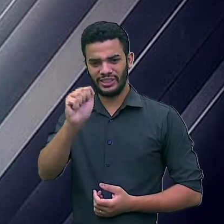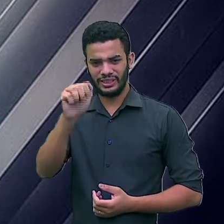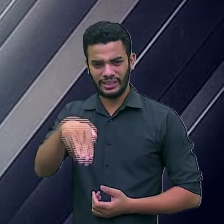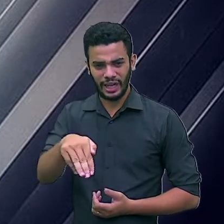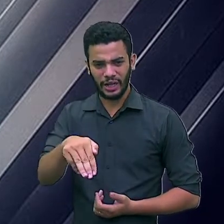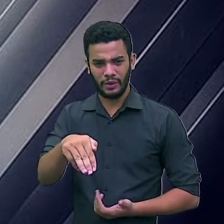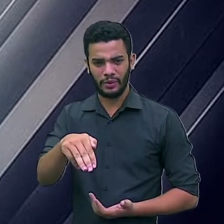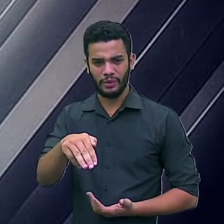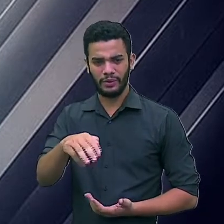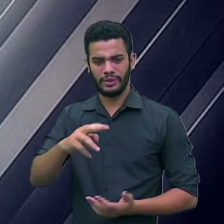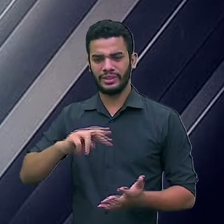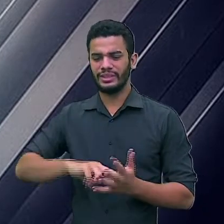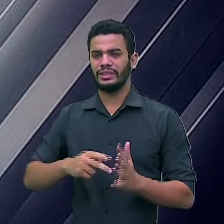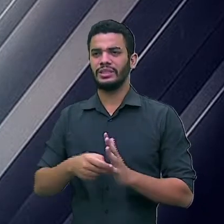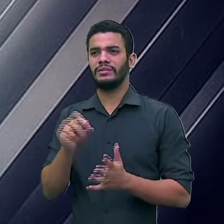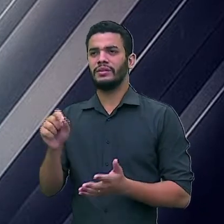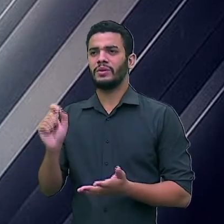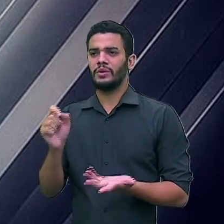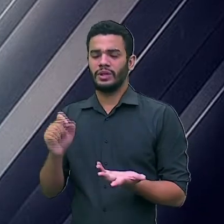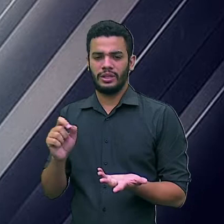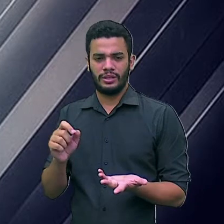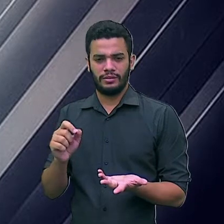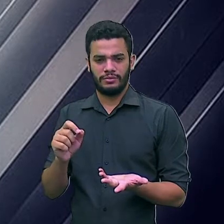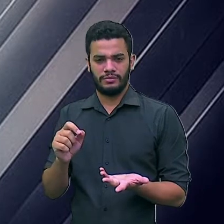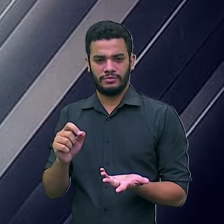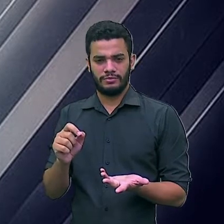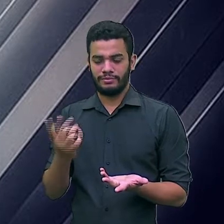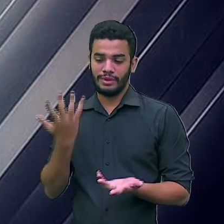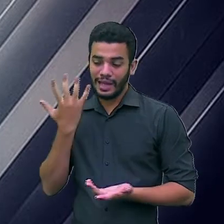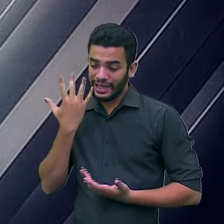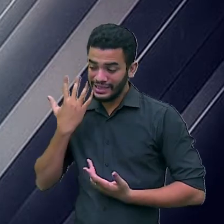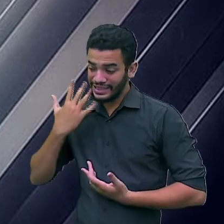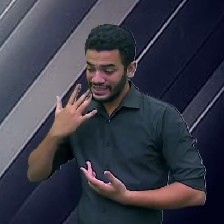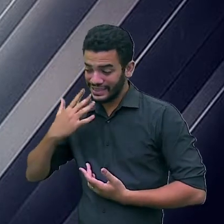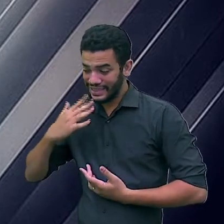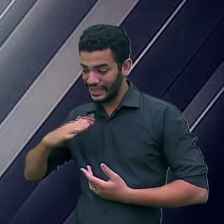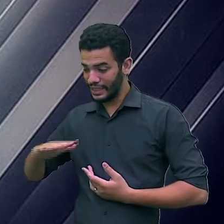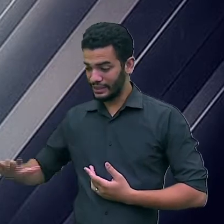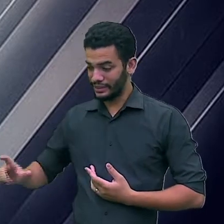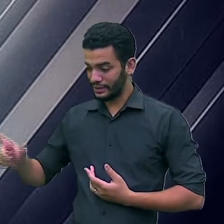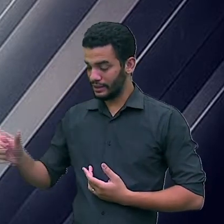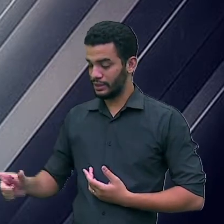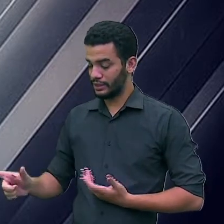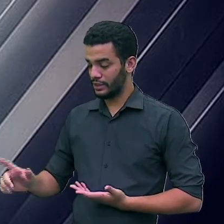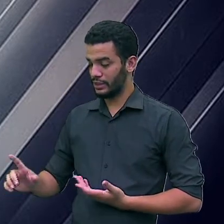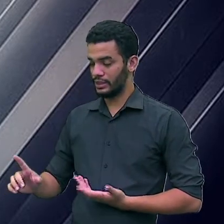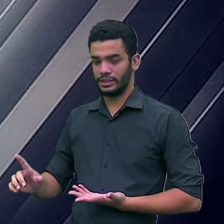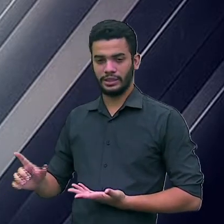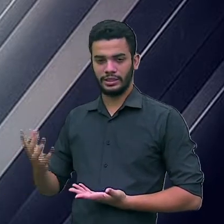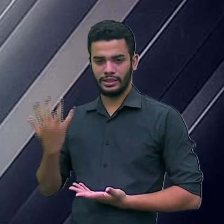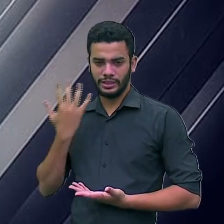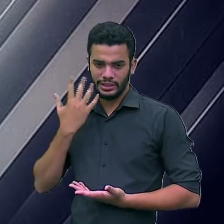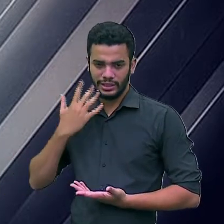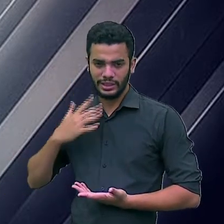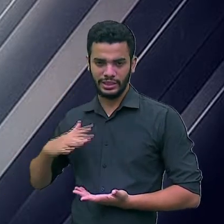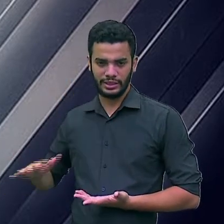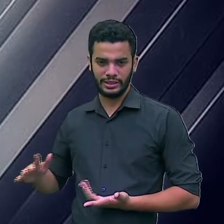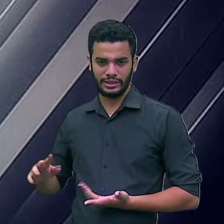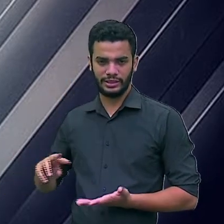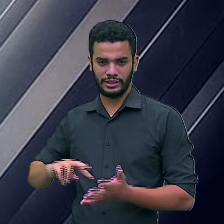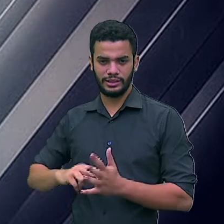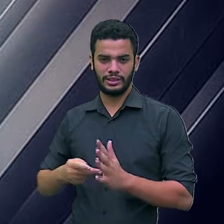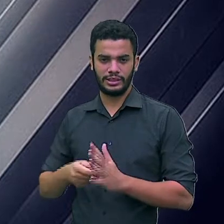Deixaram o quê? As crianças. As crianças, portanto, é objeto direto.